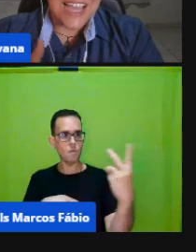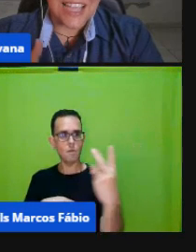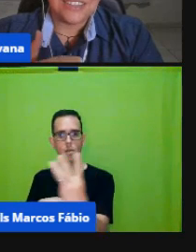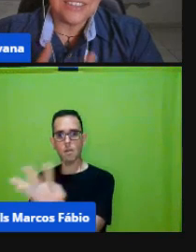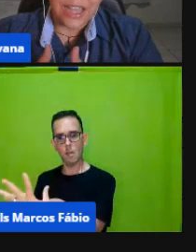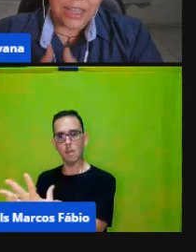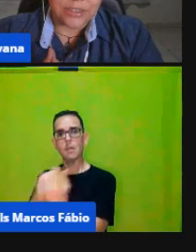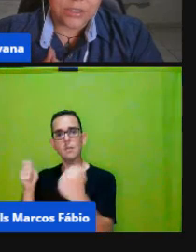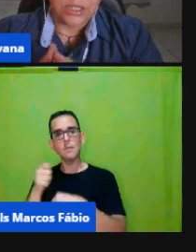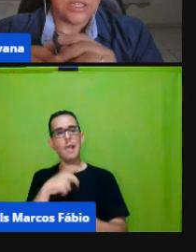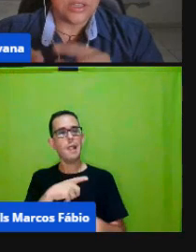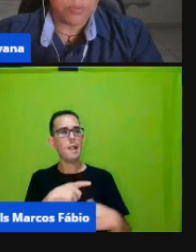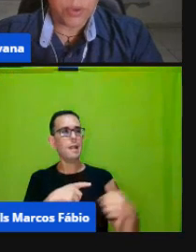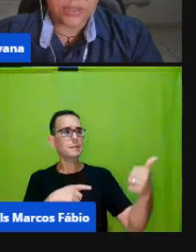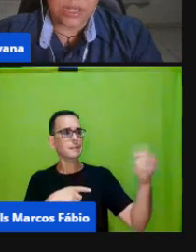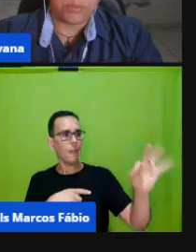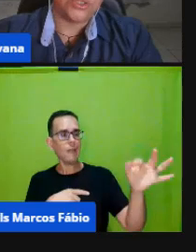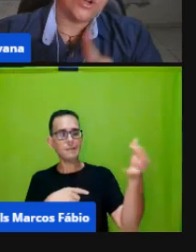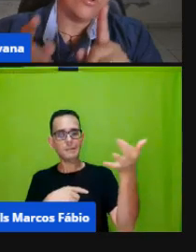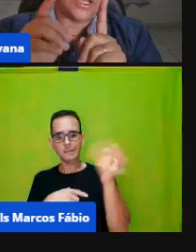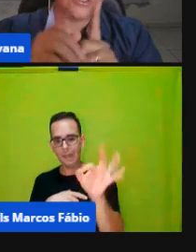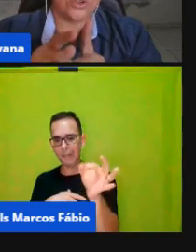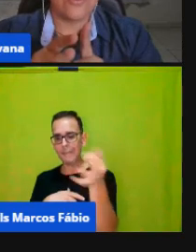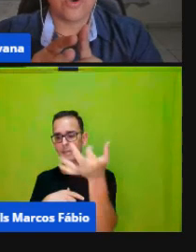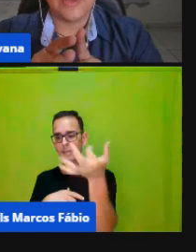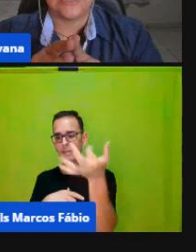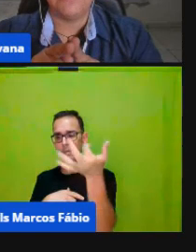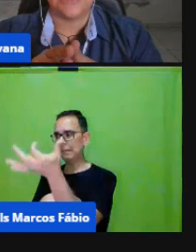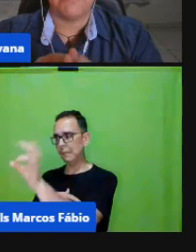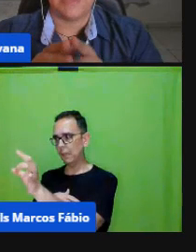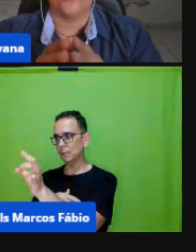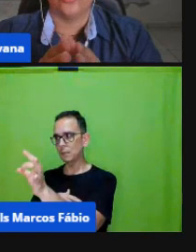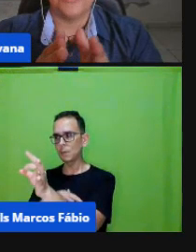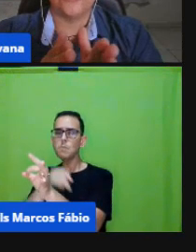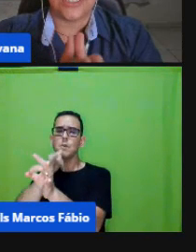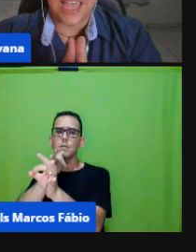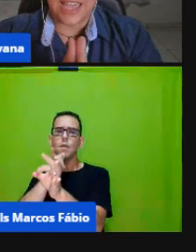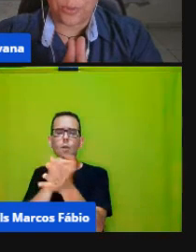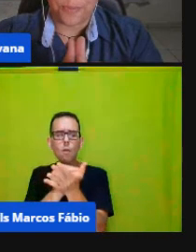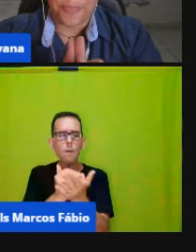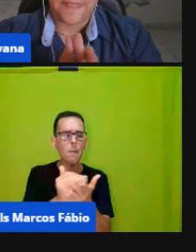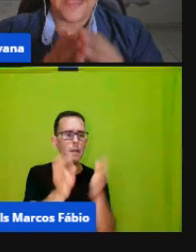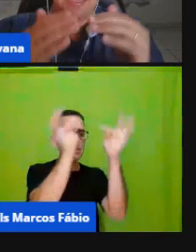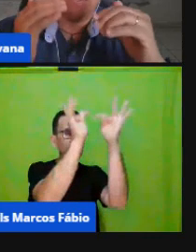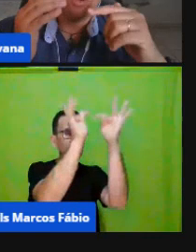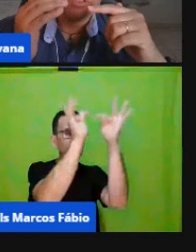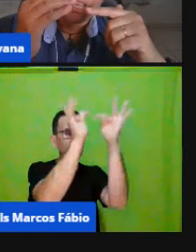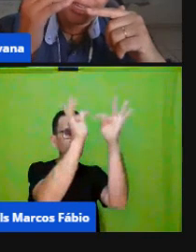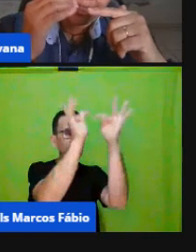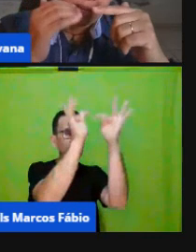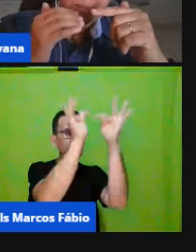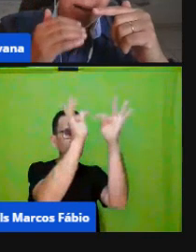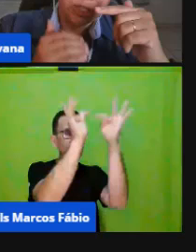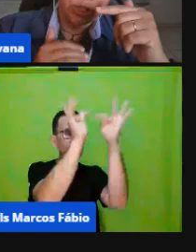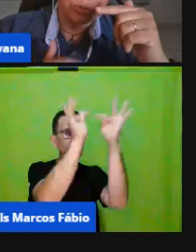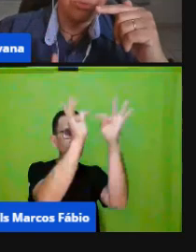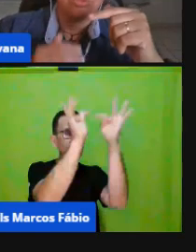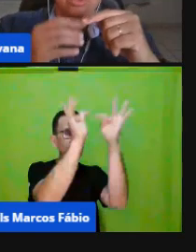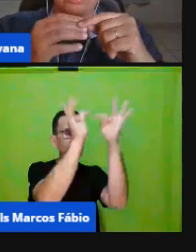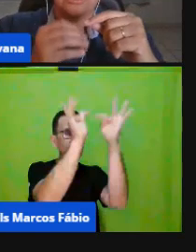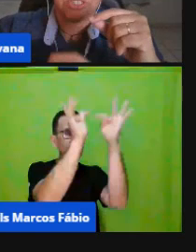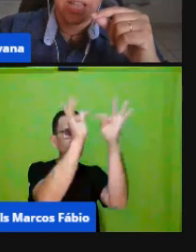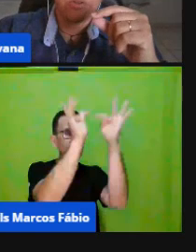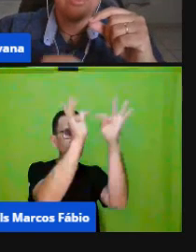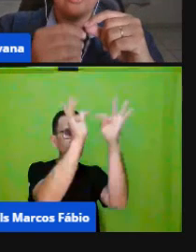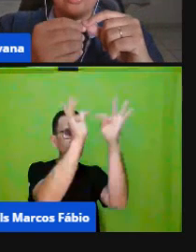anda de 10 em 10. Então, por exemplo, se eu resolvo começar minha tabela do número 0, eu vou ter que ter embaixo